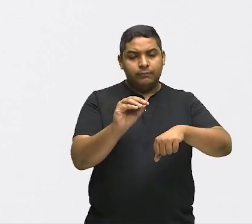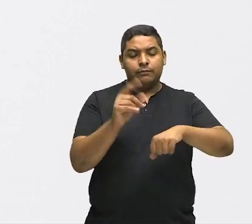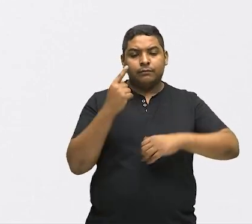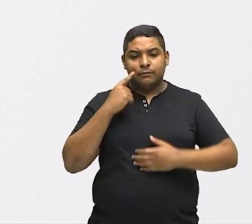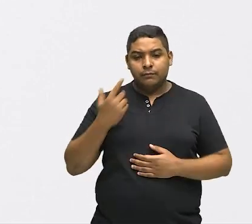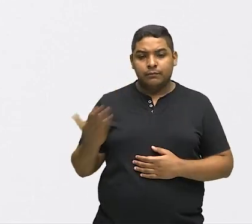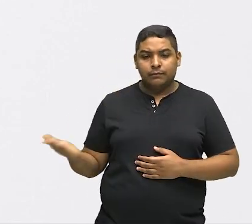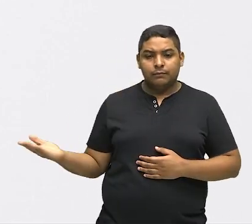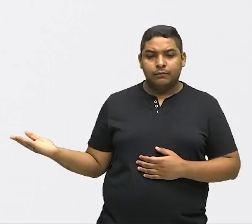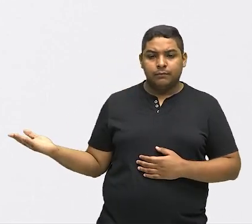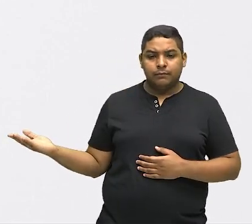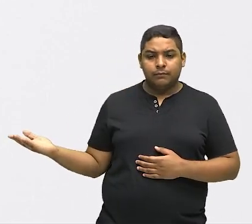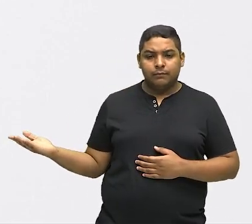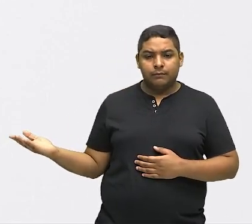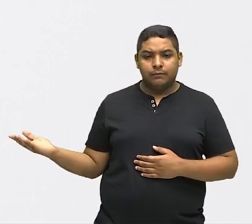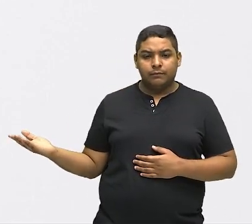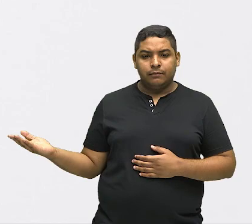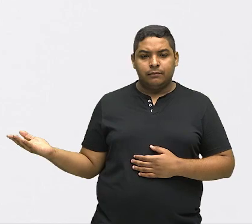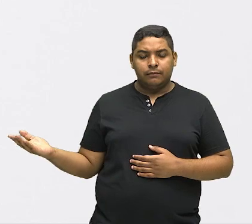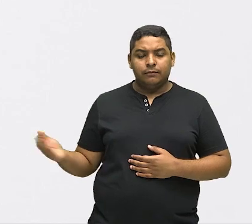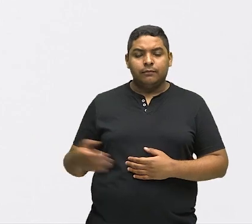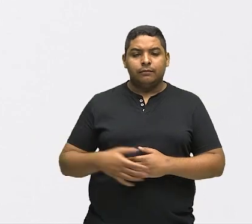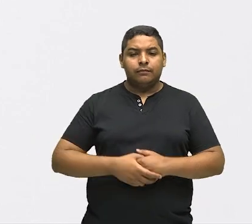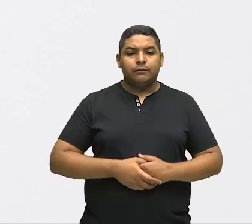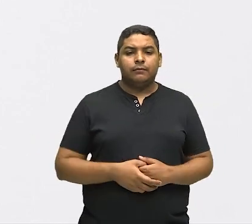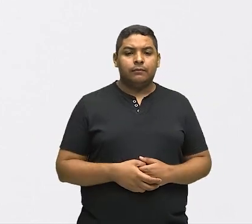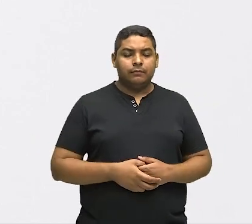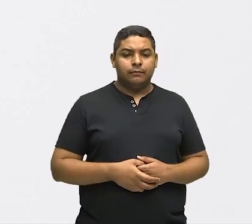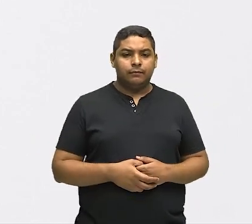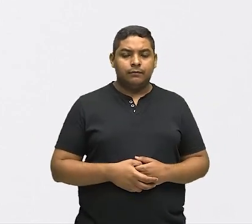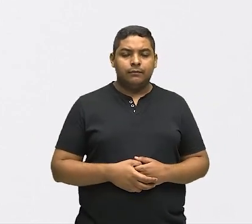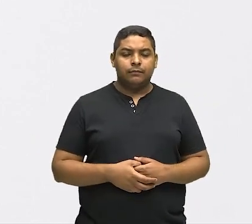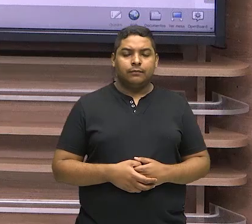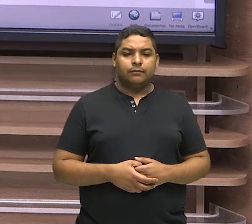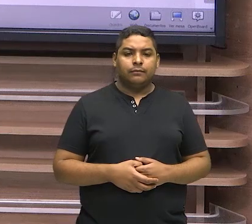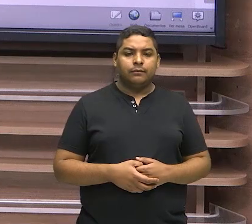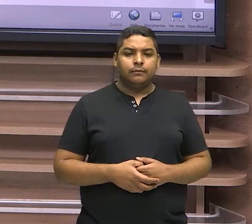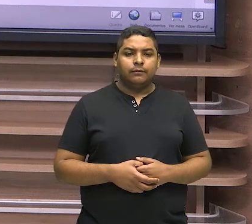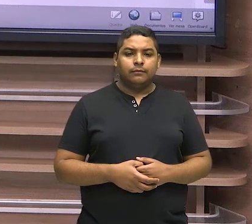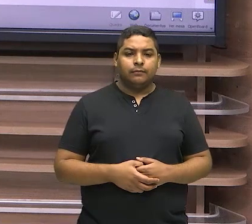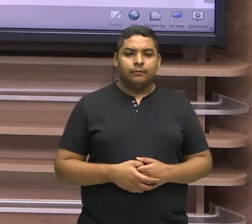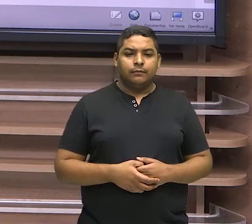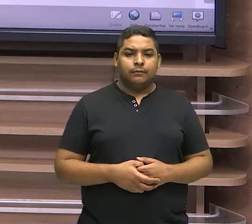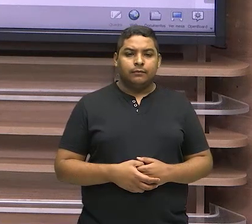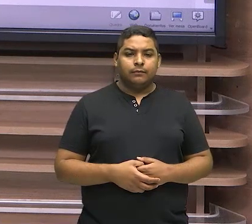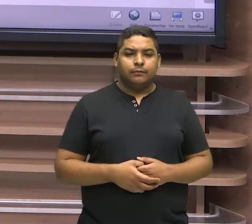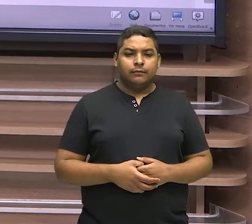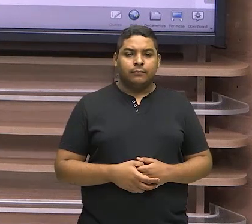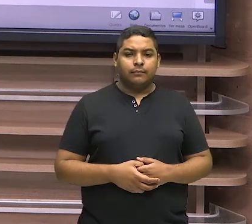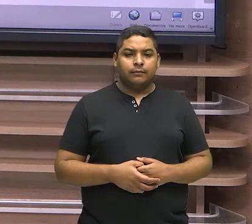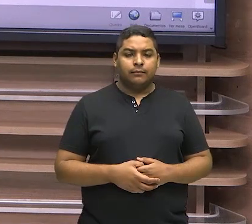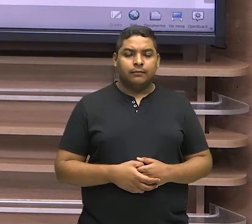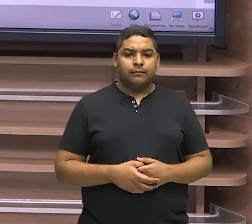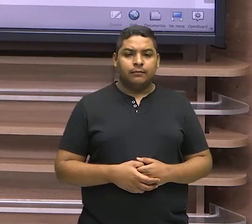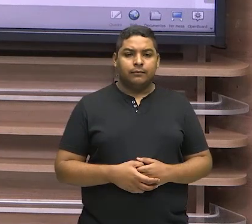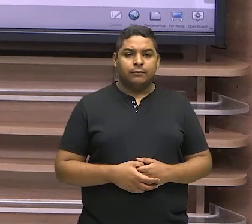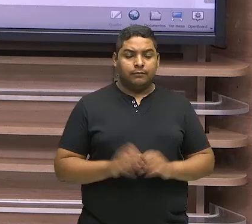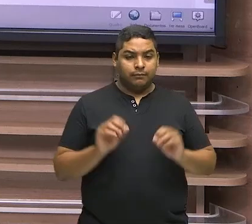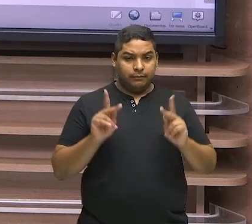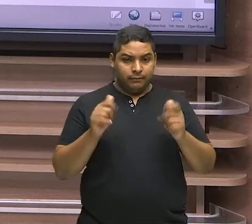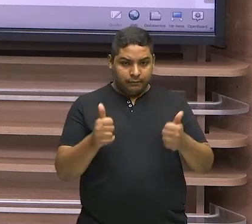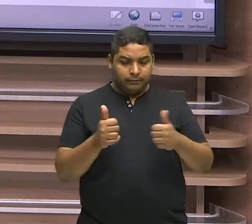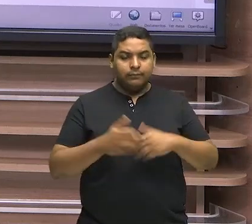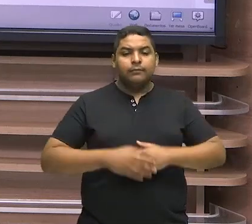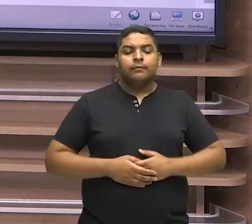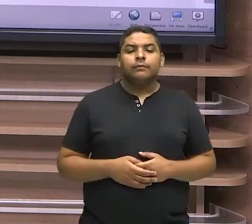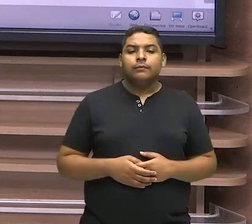vestido é green, né? É verde. Green. Green. Tudo bem? Então acompanha aqui